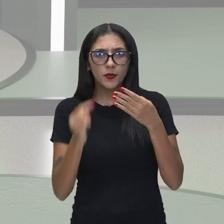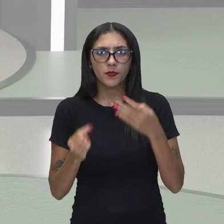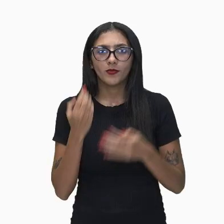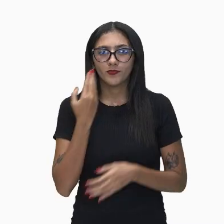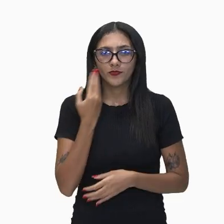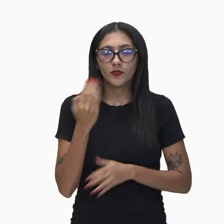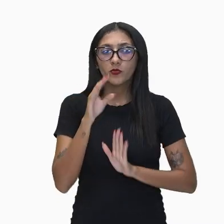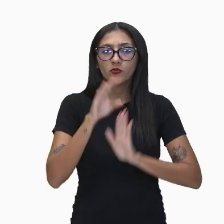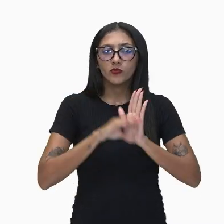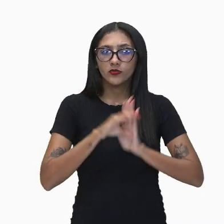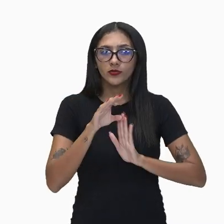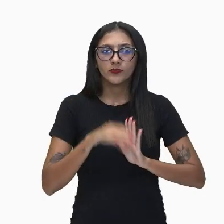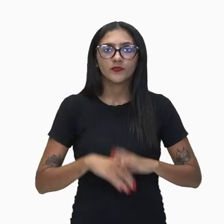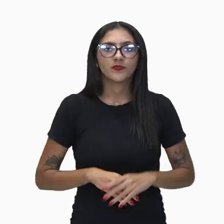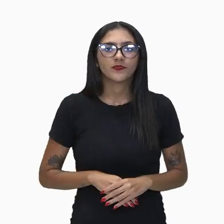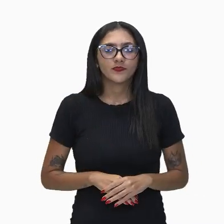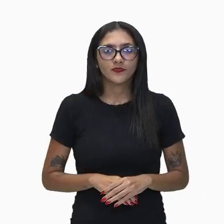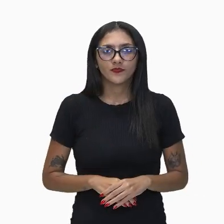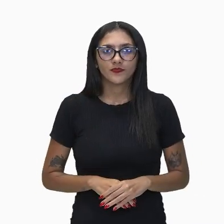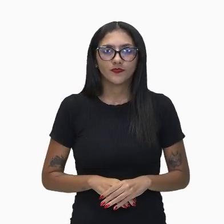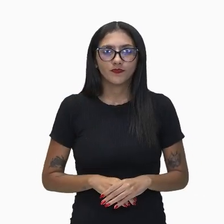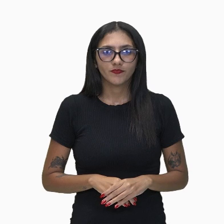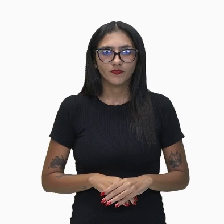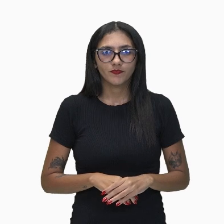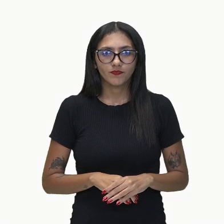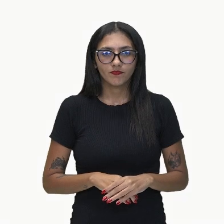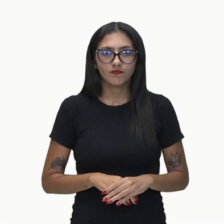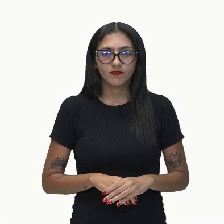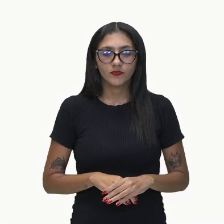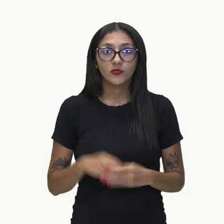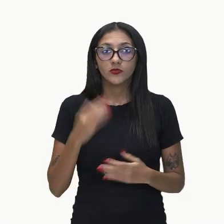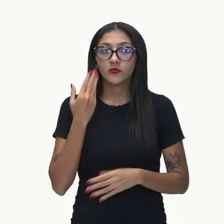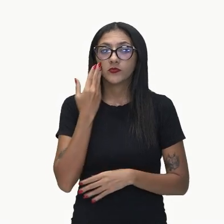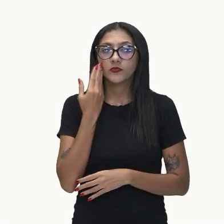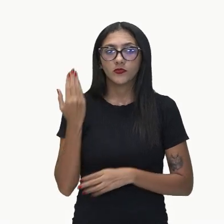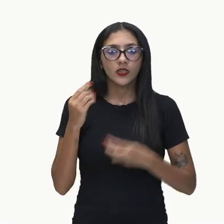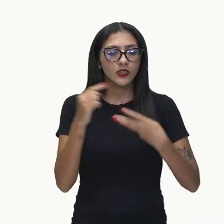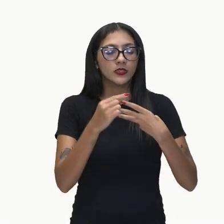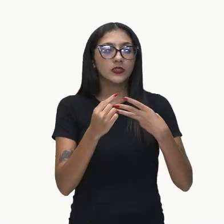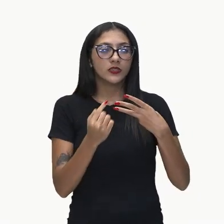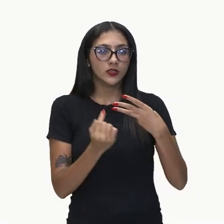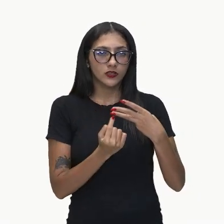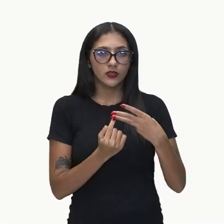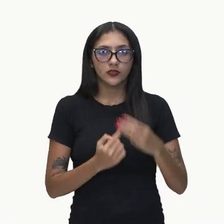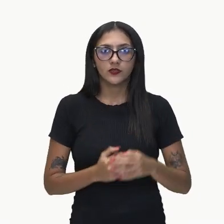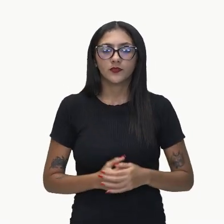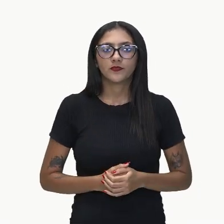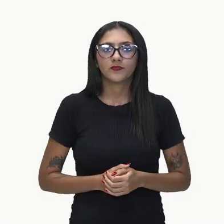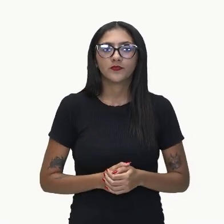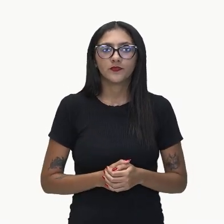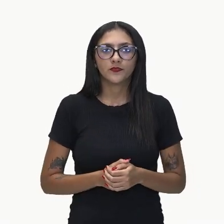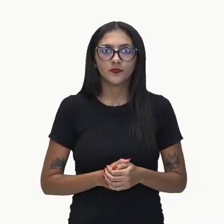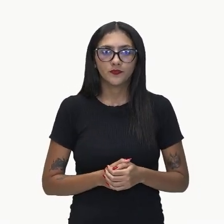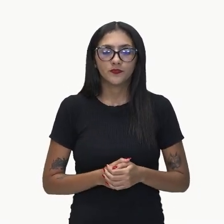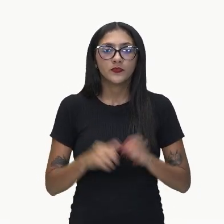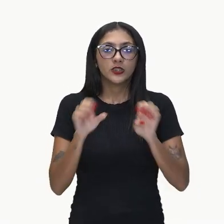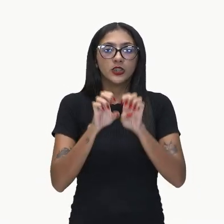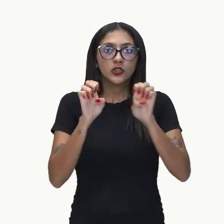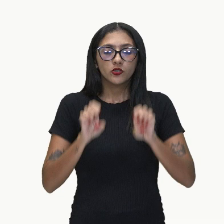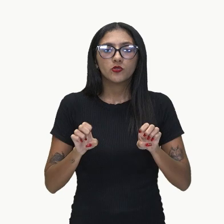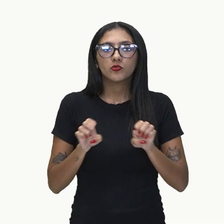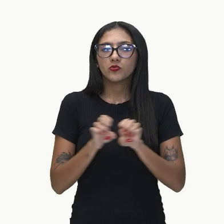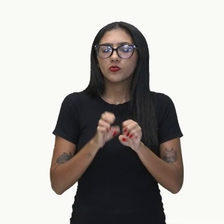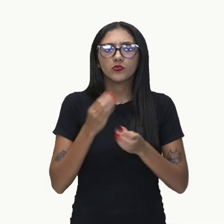os conceitos. Vamos estudar álcool, enol e fenol. Um composto, para ele ser